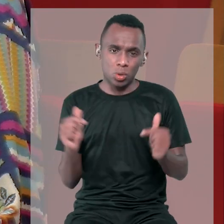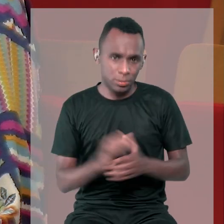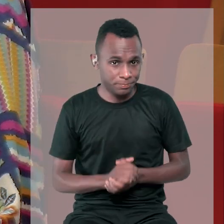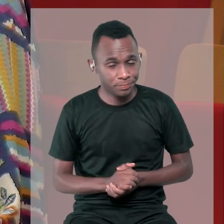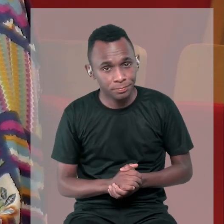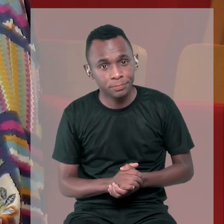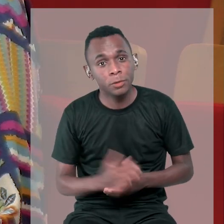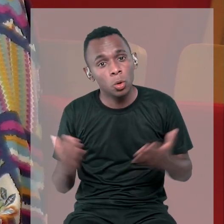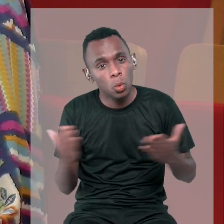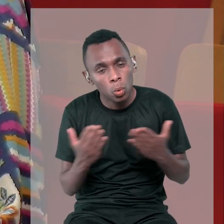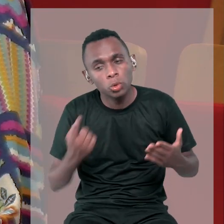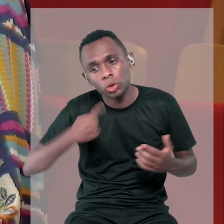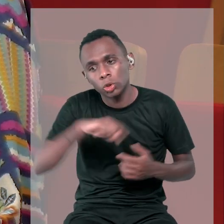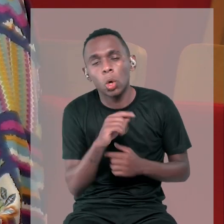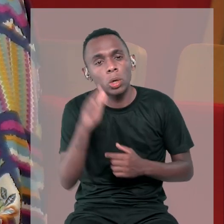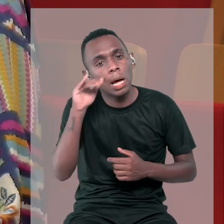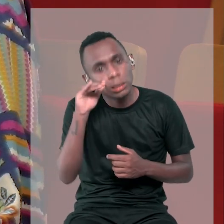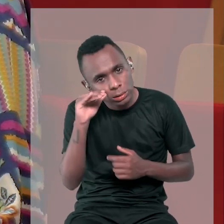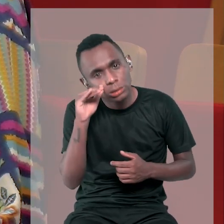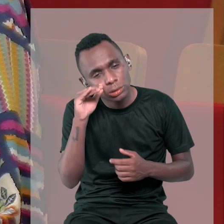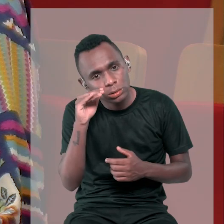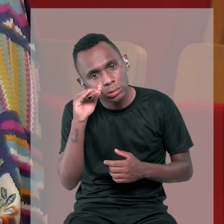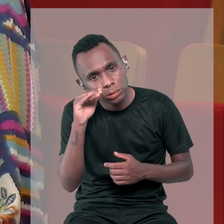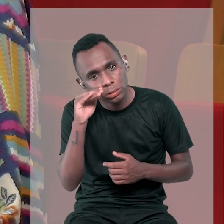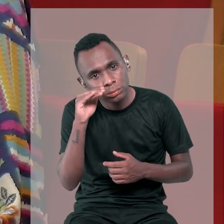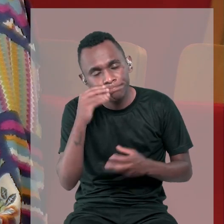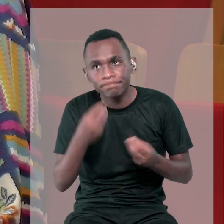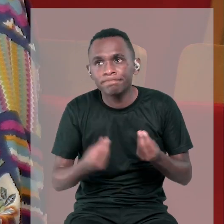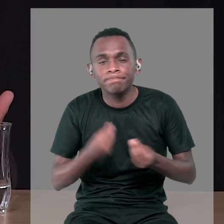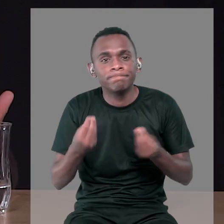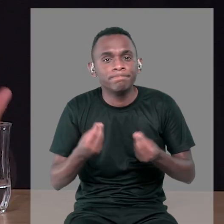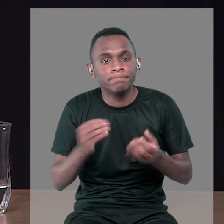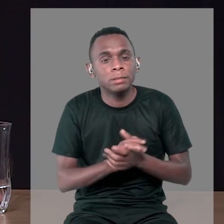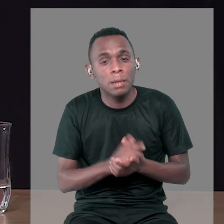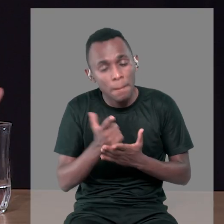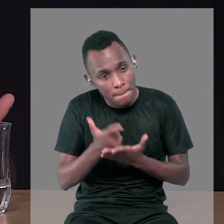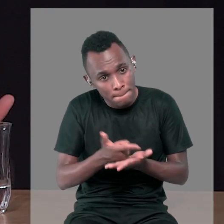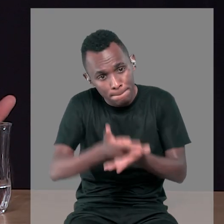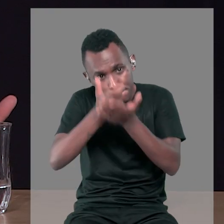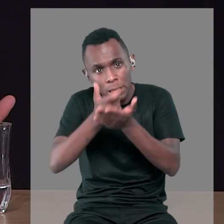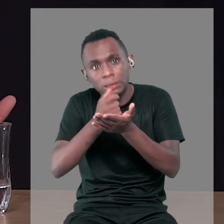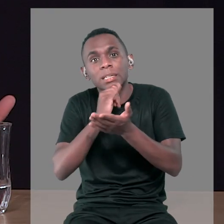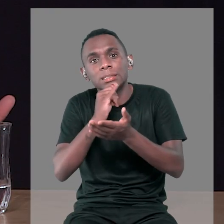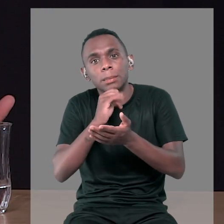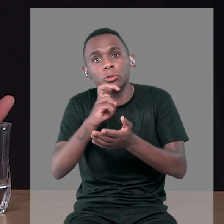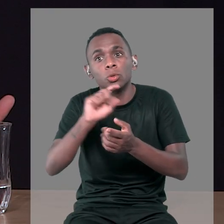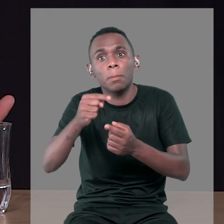hoje assistimos, né, nessa plenitude. Mata-se a 5.000 quilômetros de